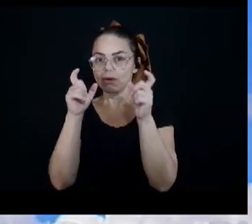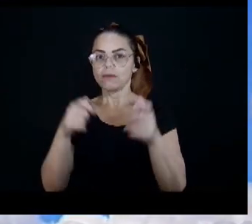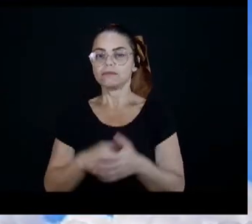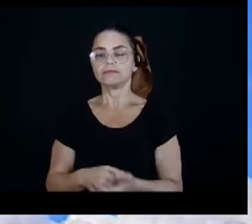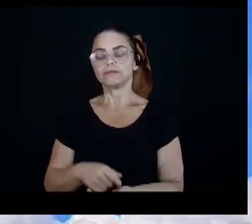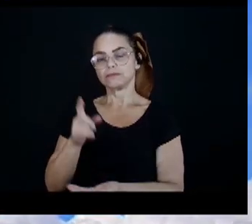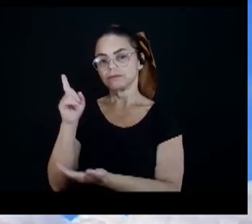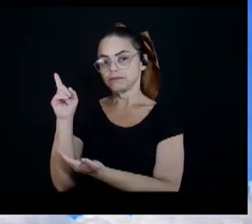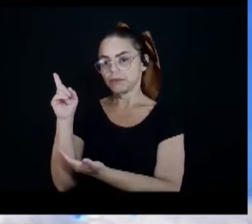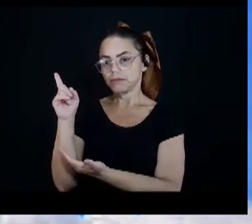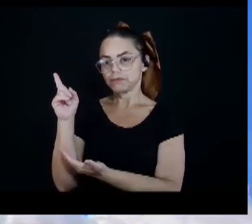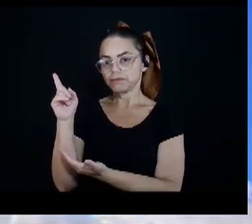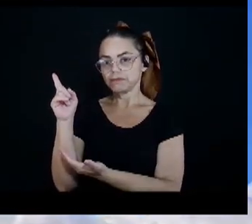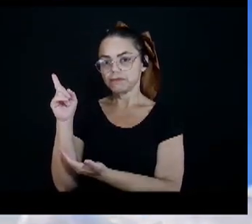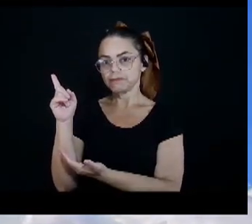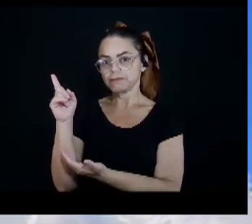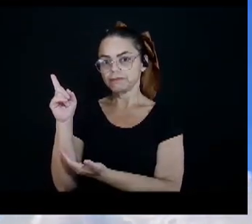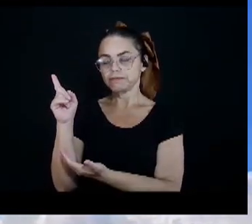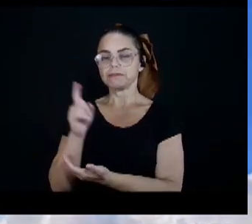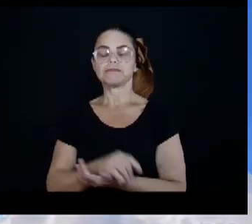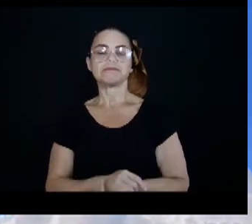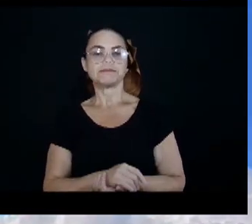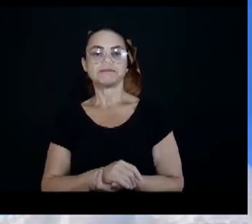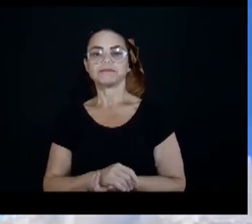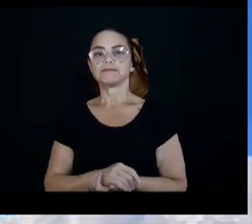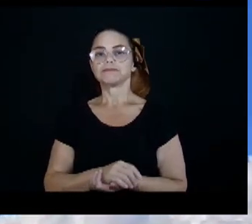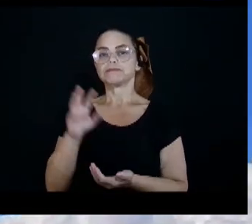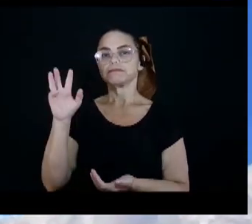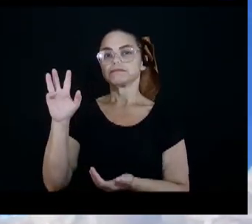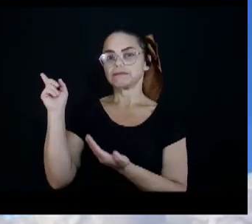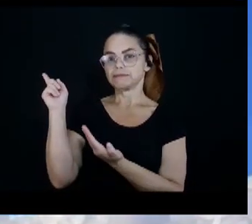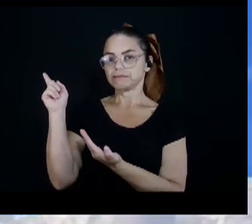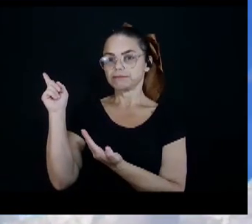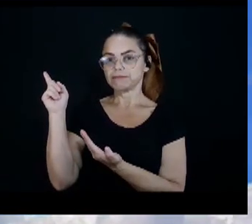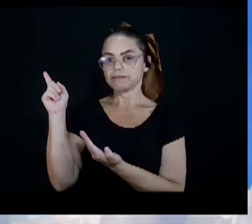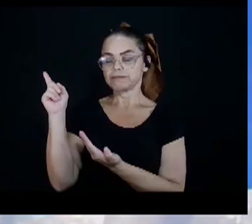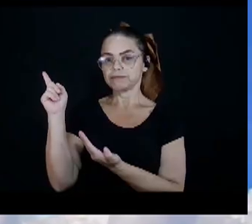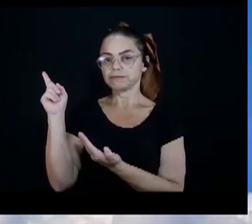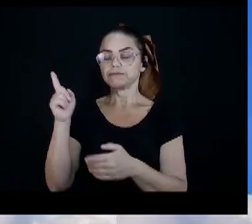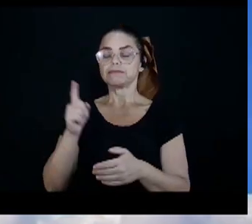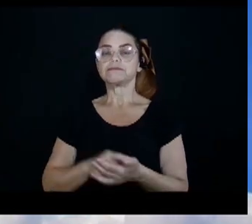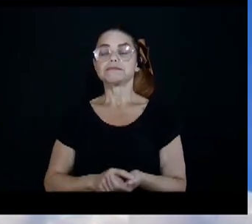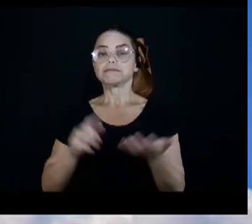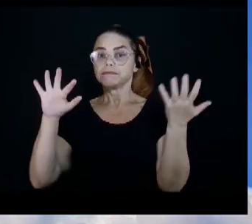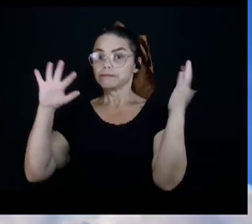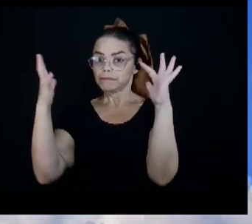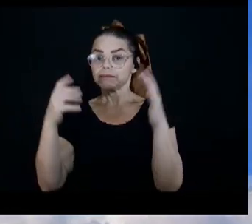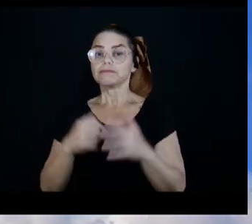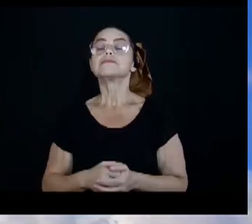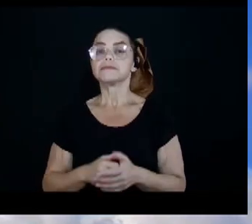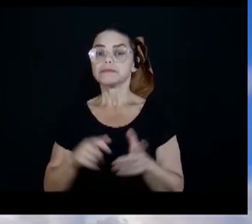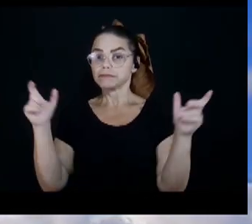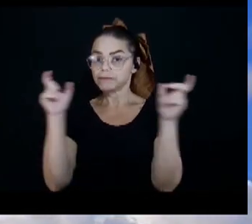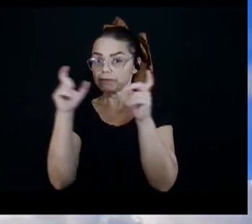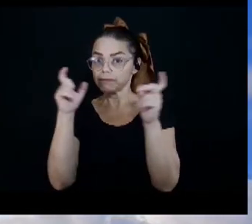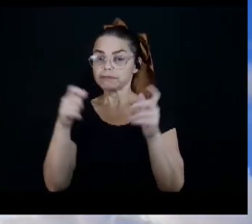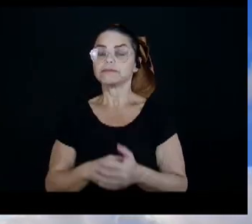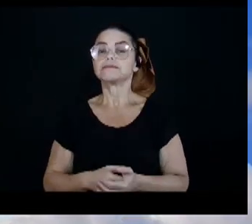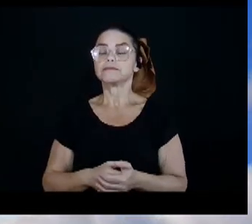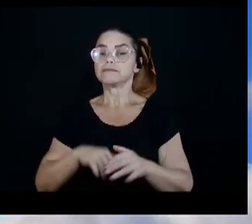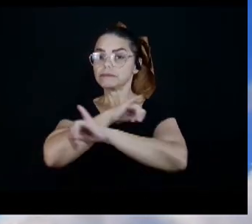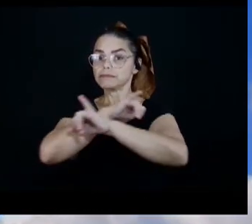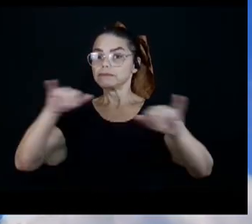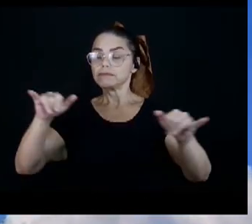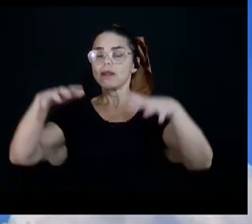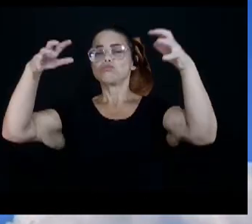O IMET é o Instituto Nacional de Meteorologia, gente, e teve um alerta de aviso de chuvas intensas